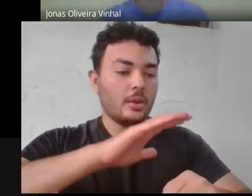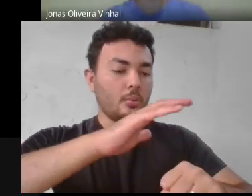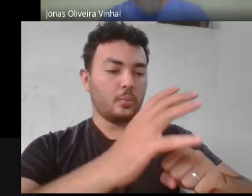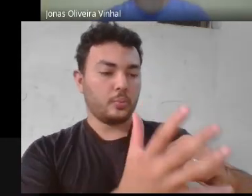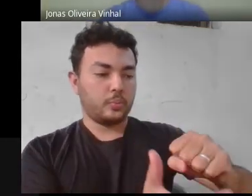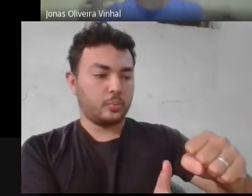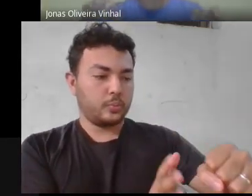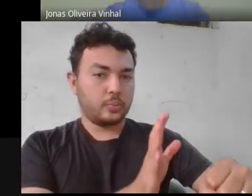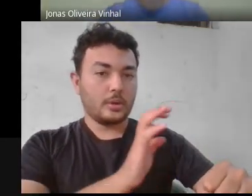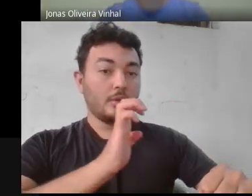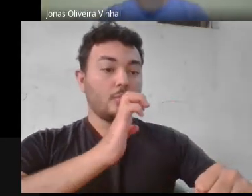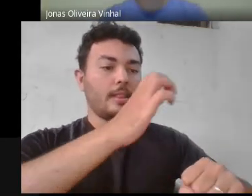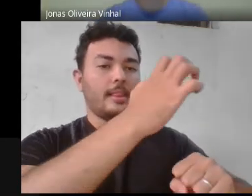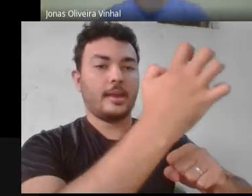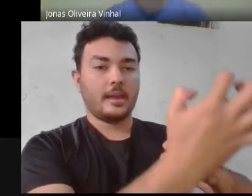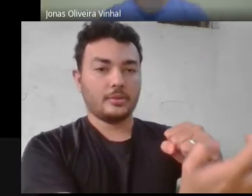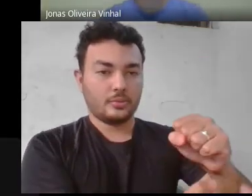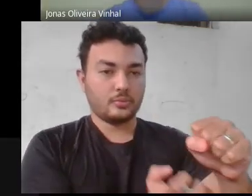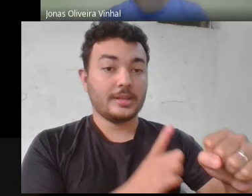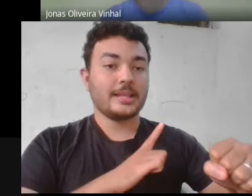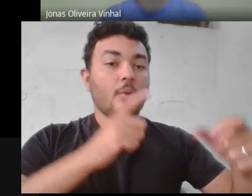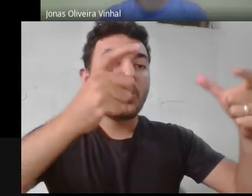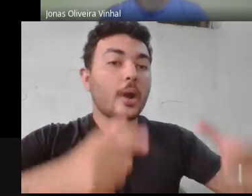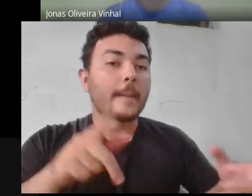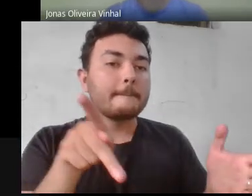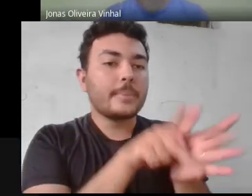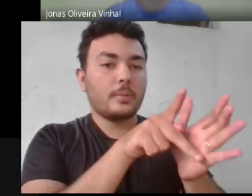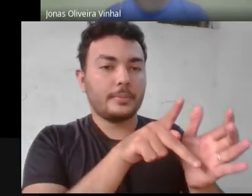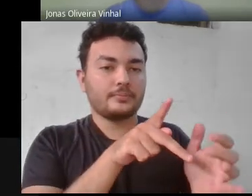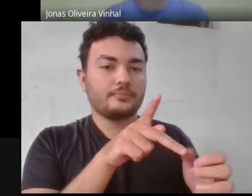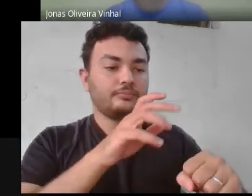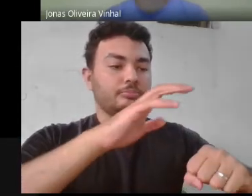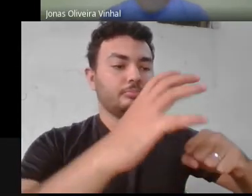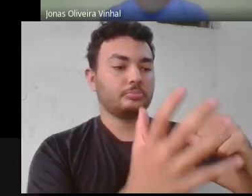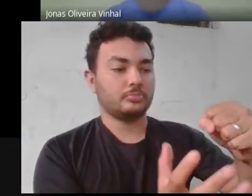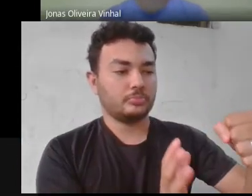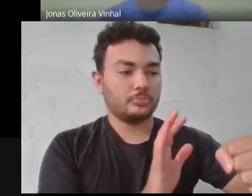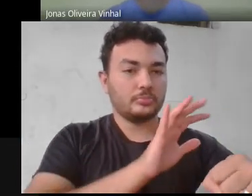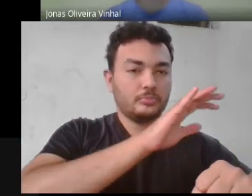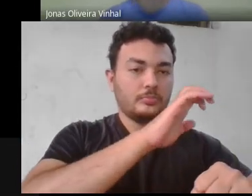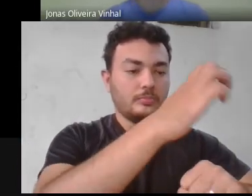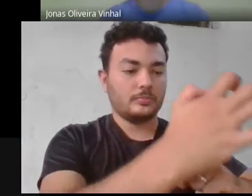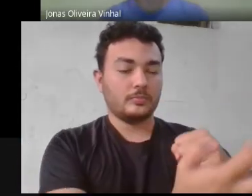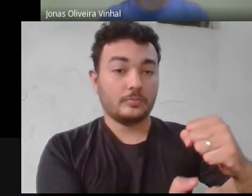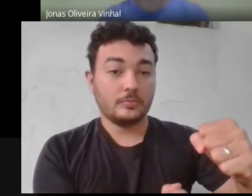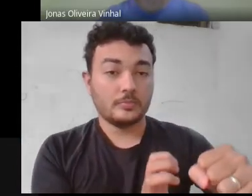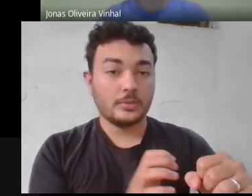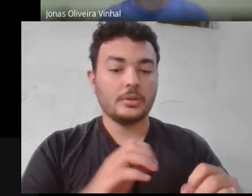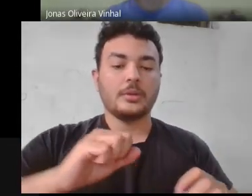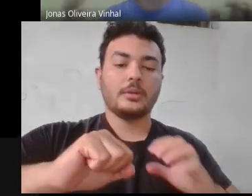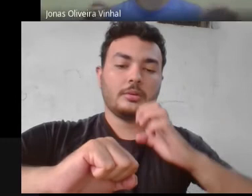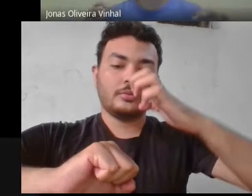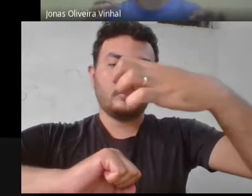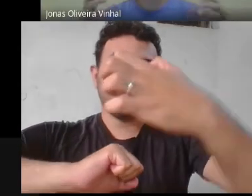no espaço e que tem uma região comum entre eles. Essa região onde eles estão populando e tem mais chance de serem encontrados, ou seja,